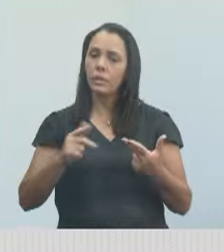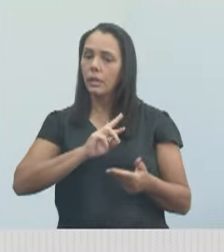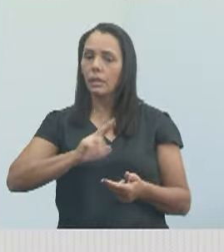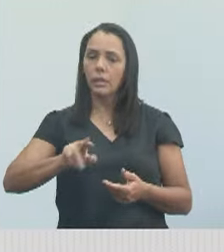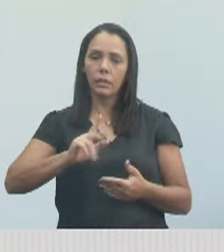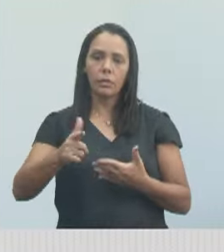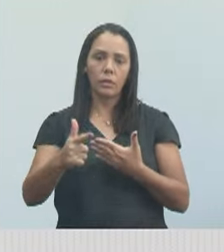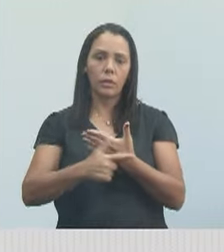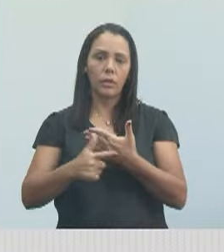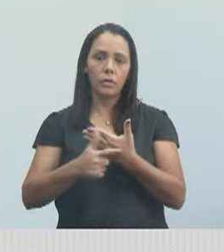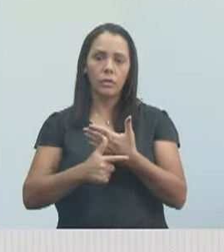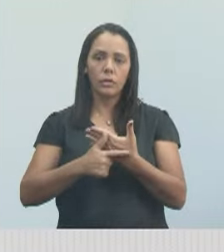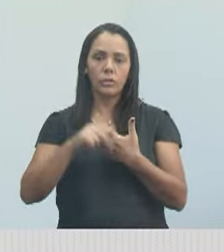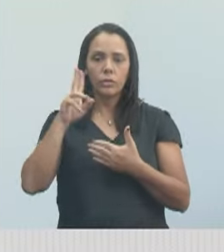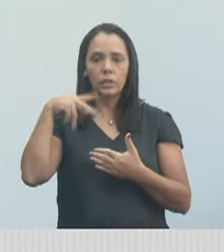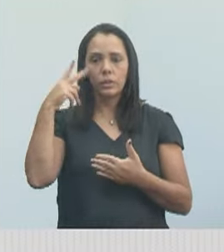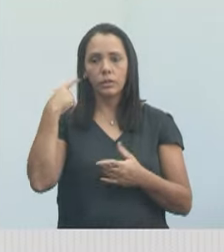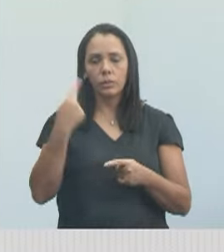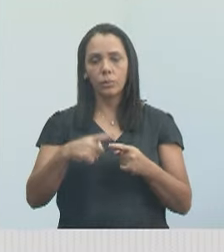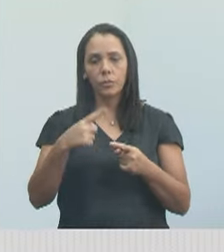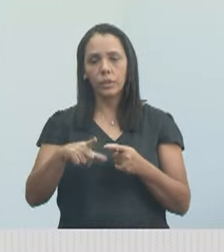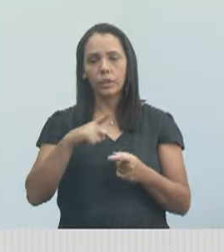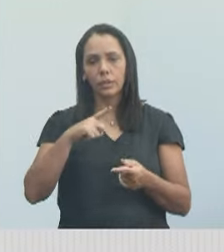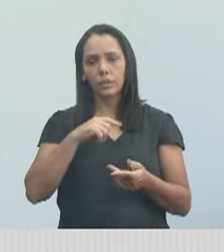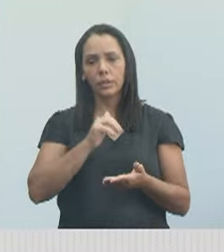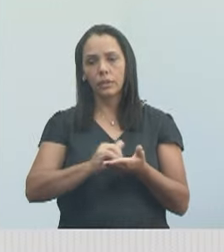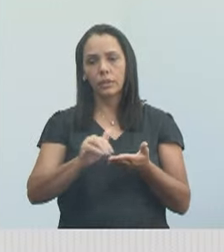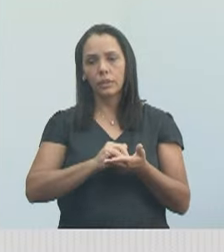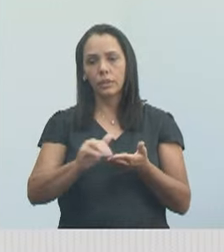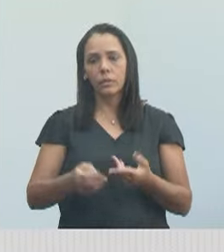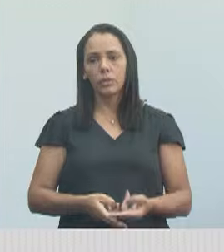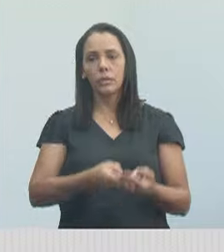ver, porque tem secretário para isso. Próximo.